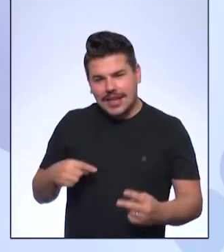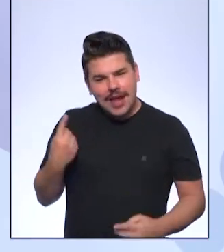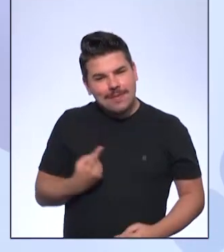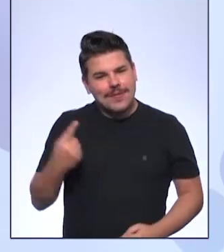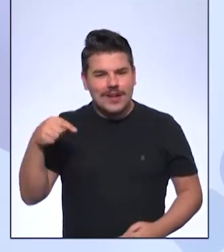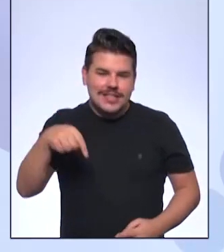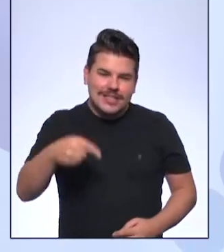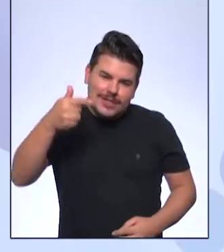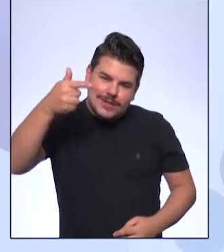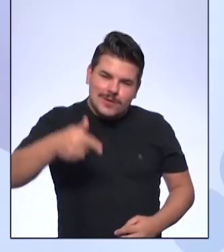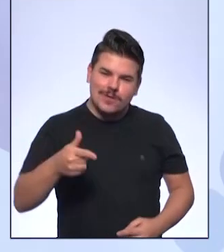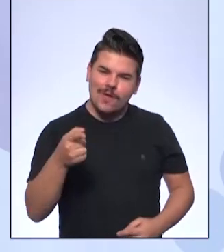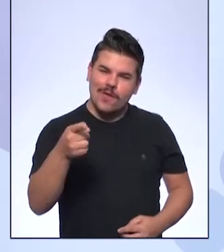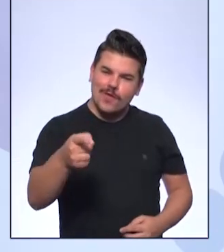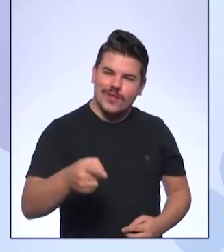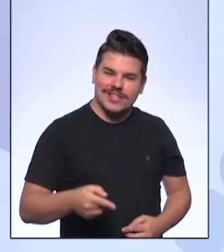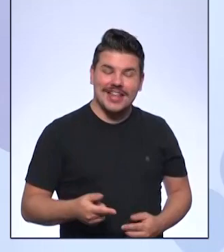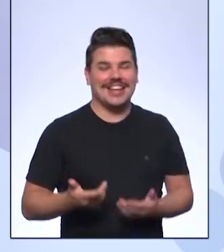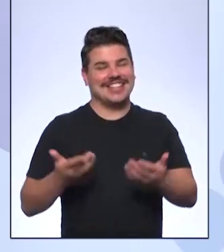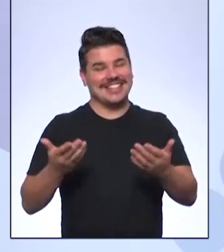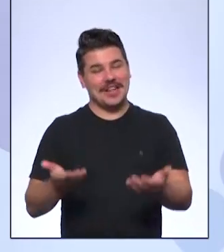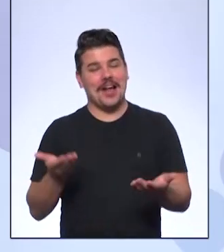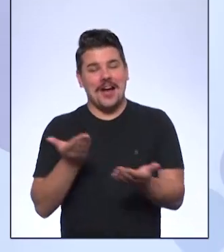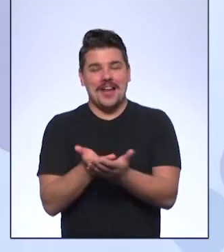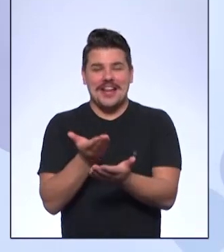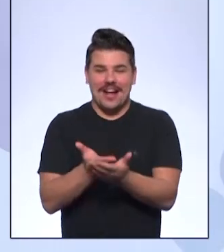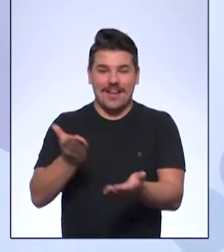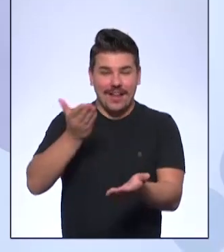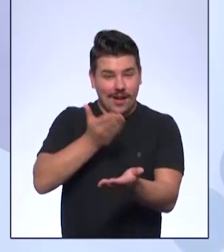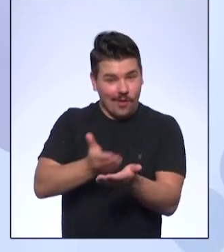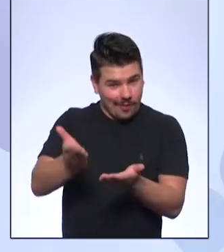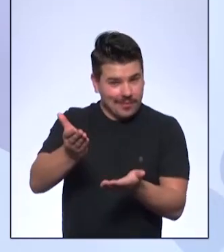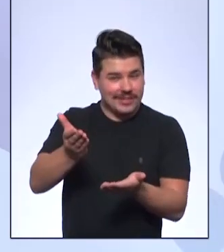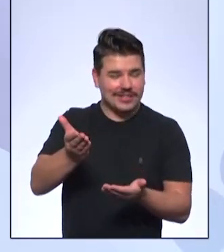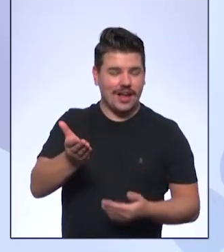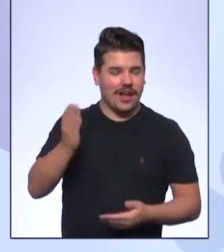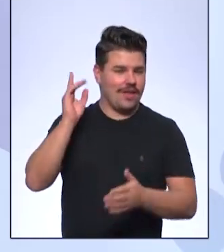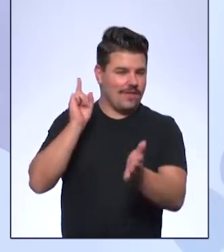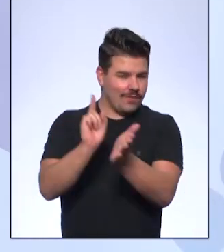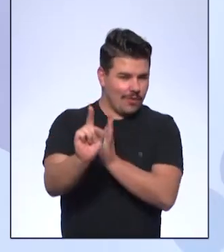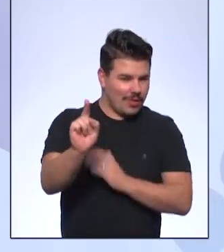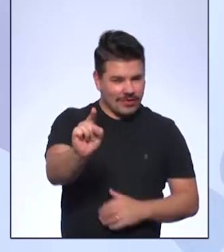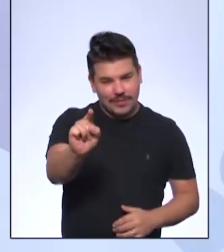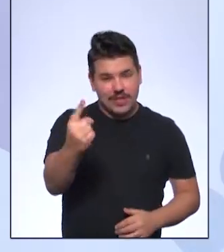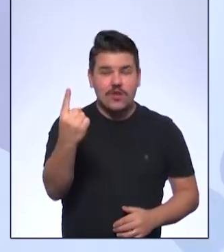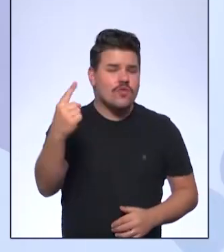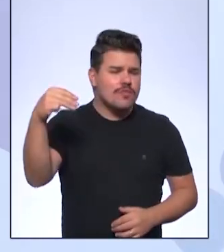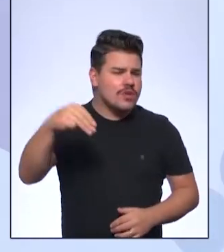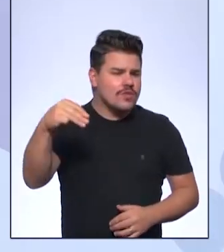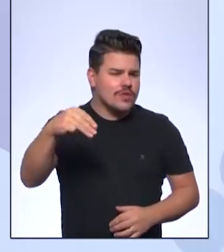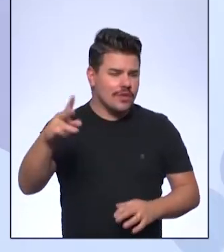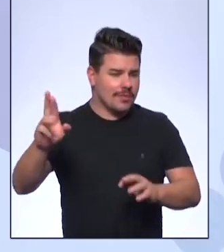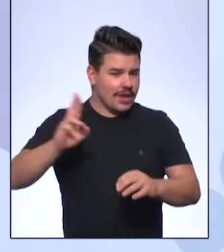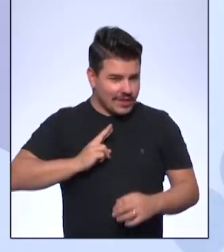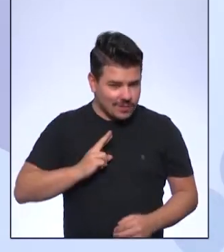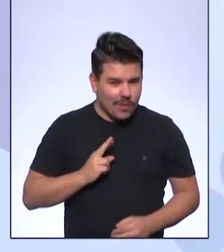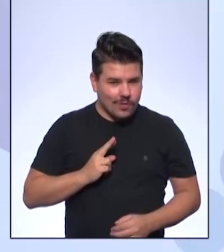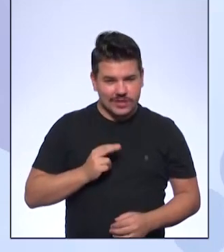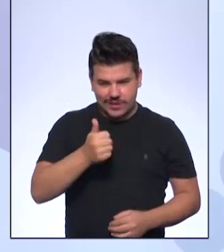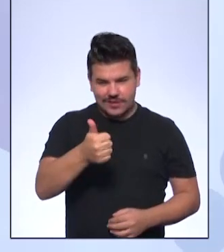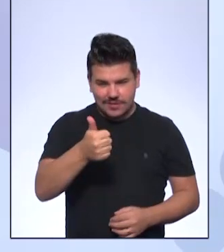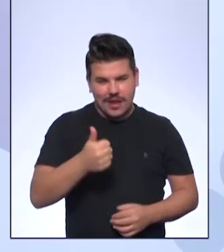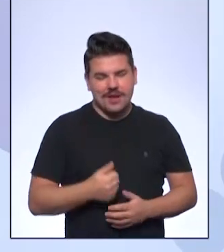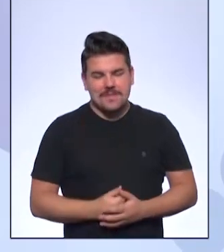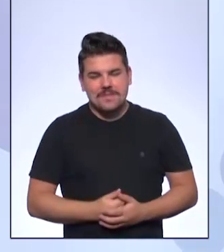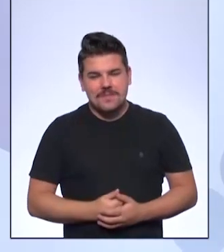vamos lá. Para a gente começar essa aula, eu vou passar para vocês uma perguntinha, vou dar aí 1 minuto para vocês responderem, tá? E